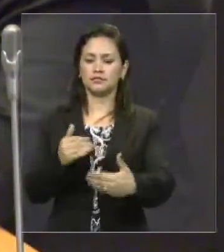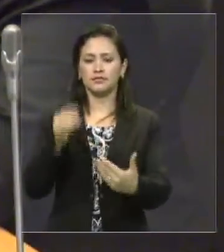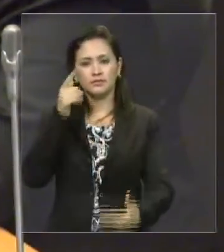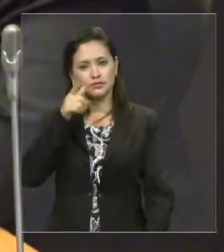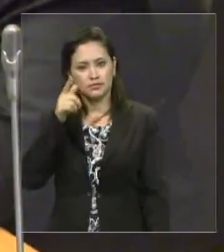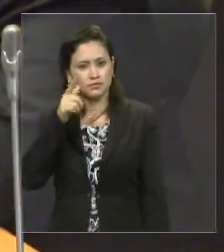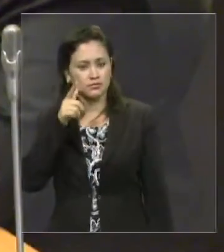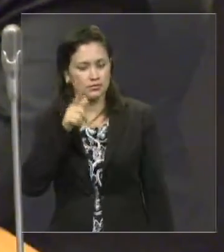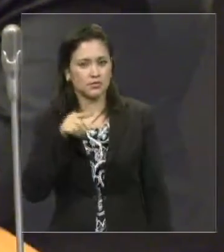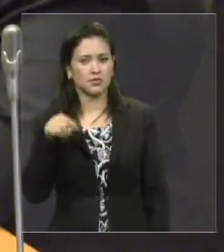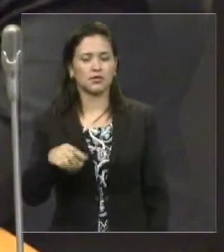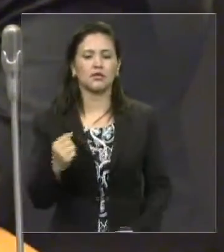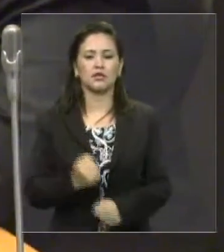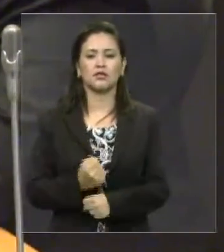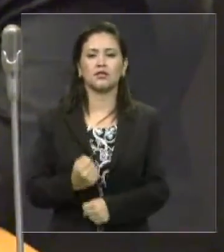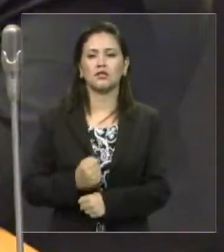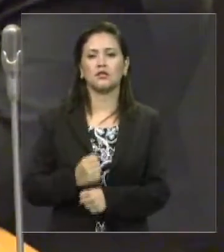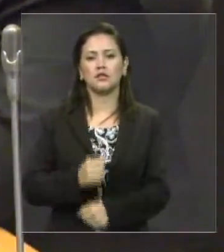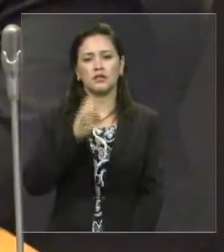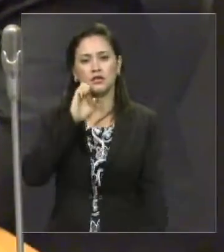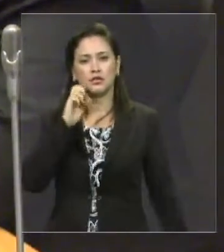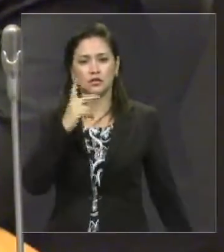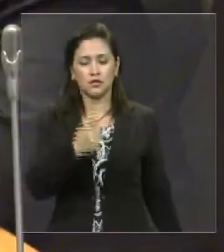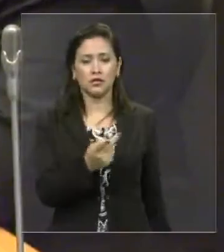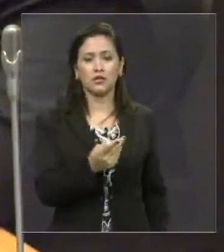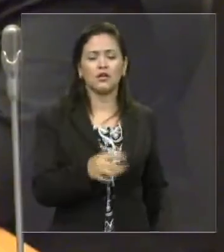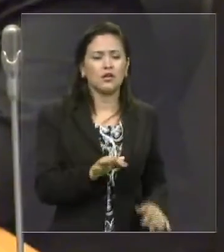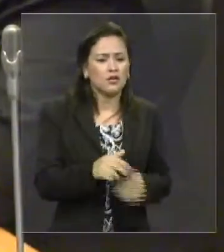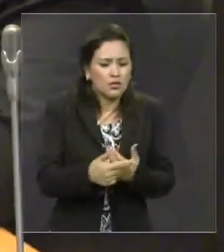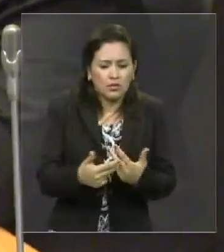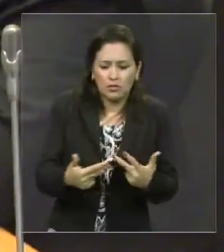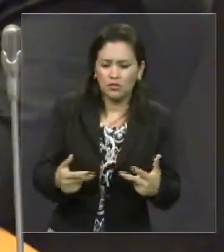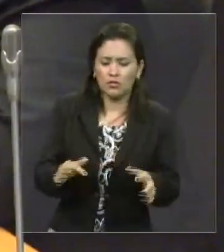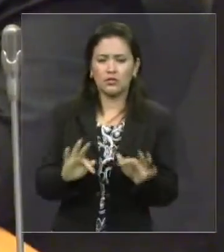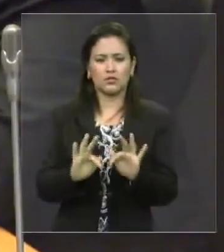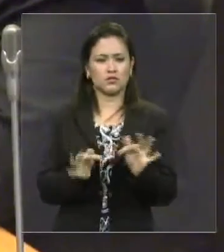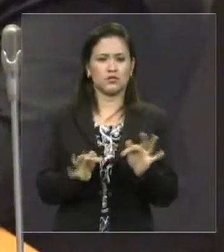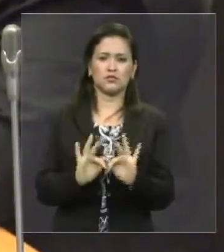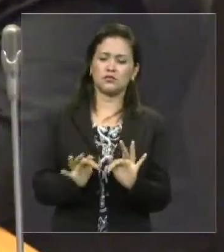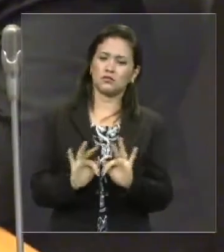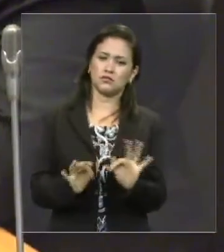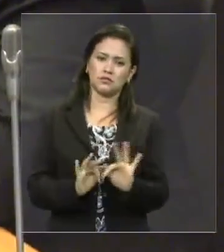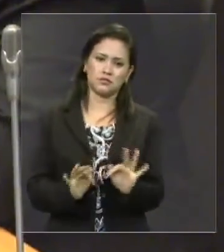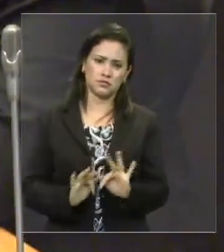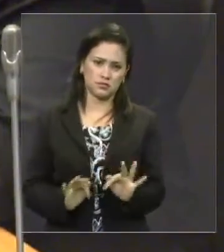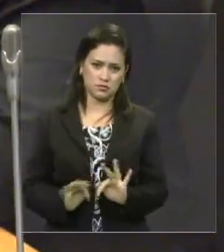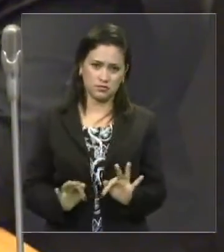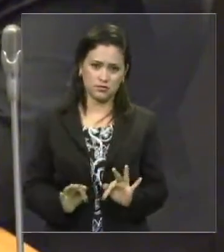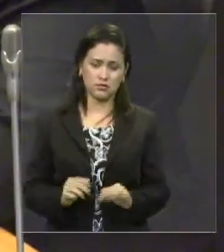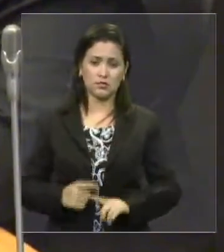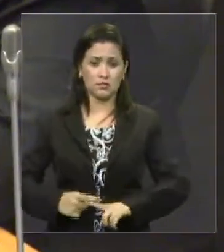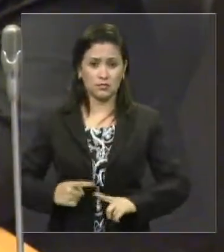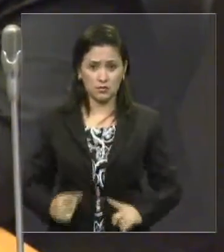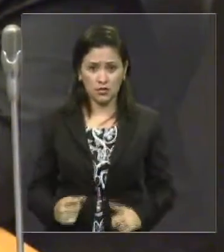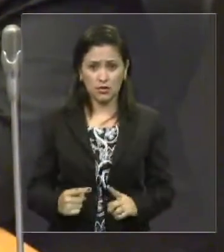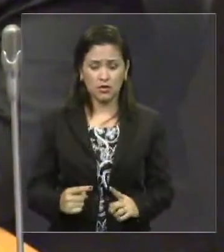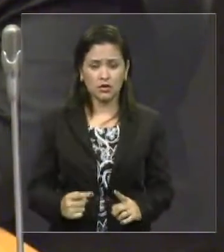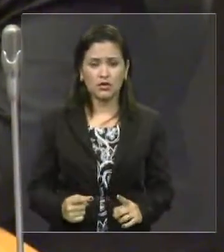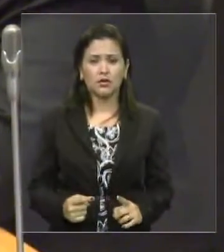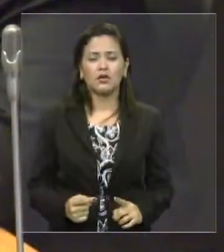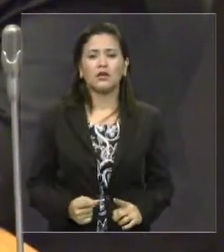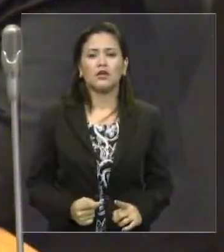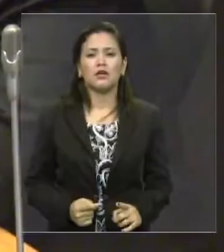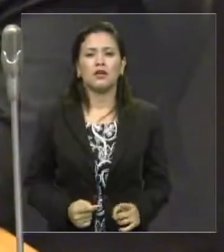gestão do prefeito Edivaldo Holanda, com intervenções realmente, como Vossa Excelência coloca, simples, mas com resultado prático e eficiente,